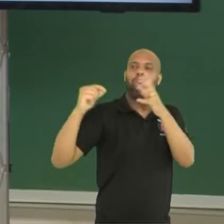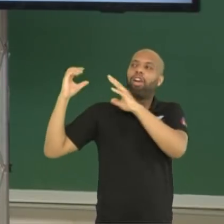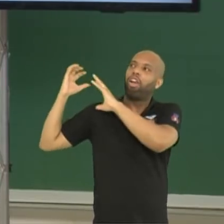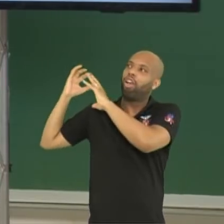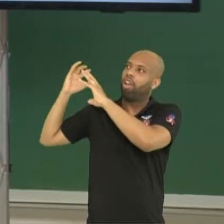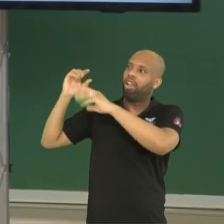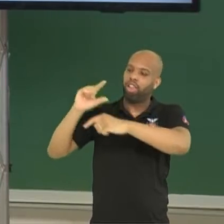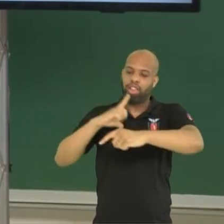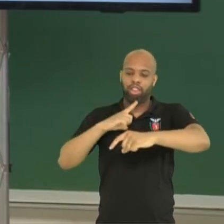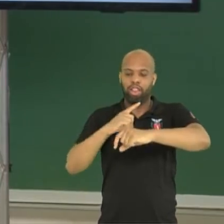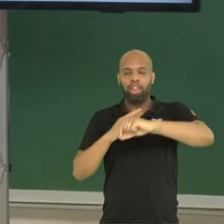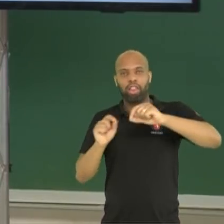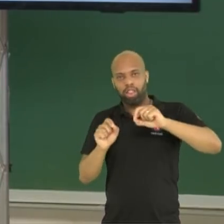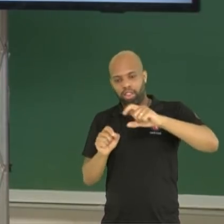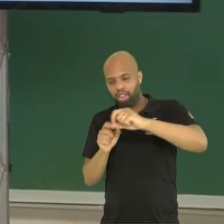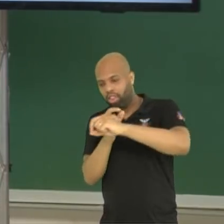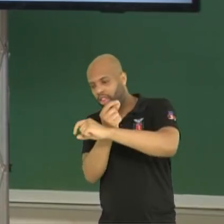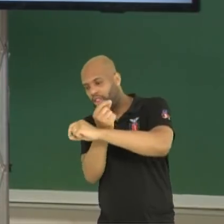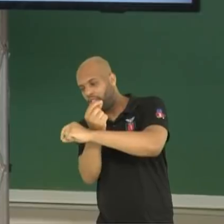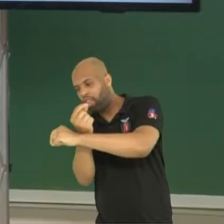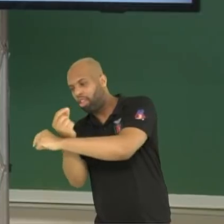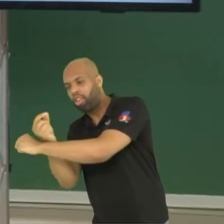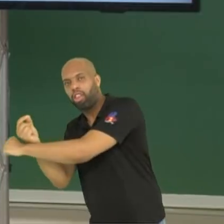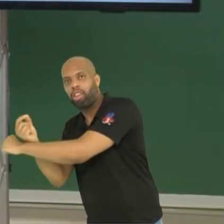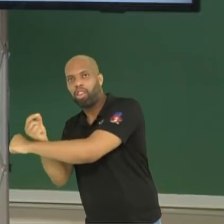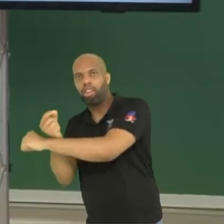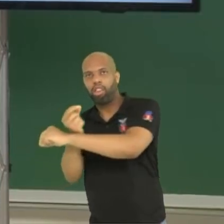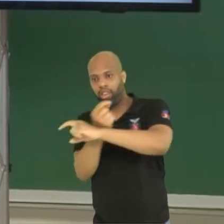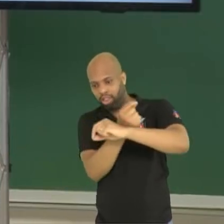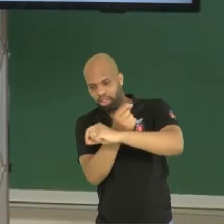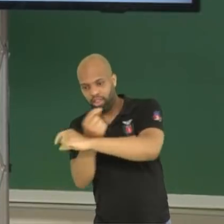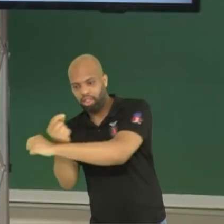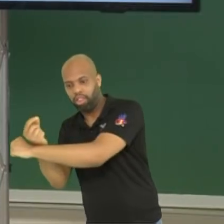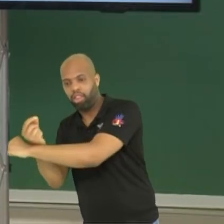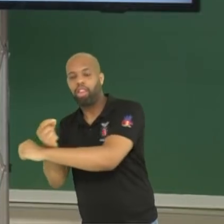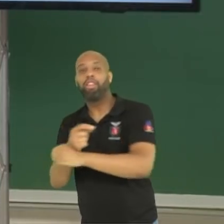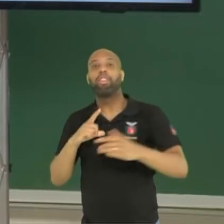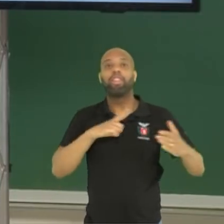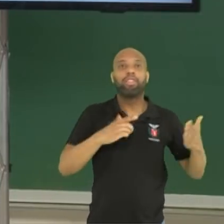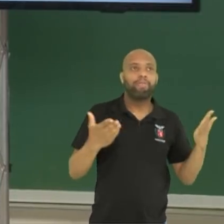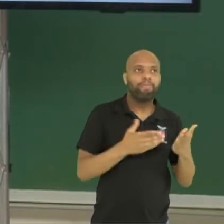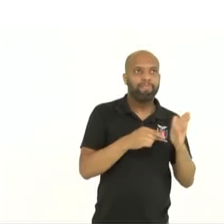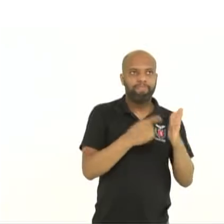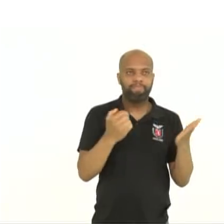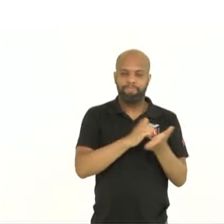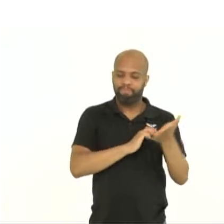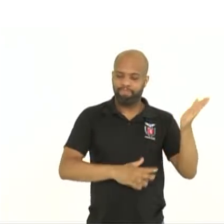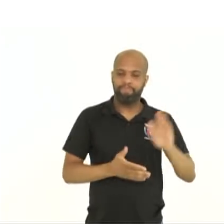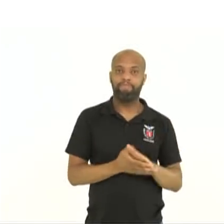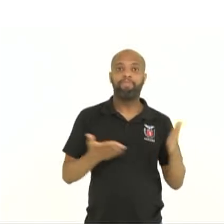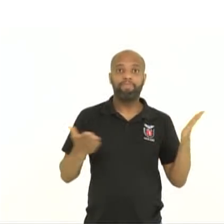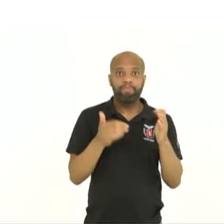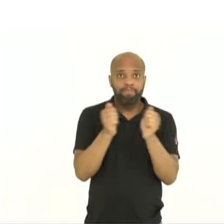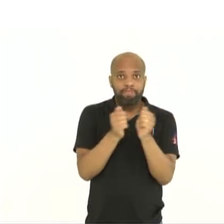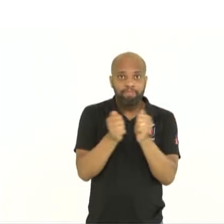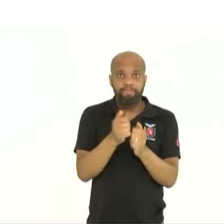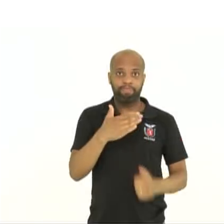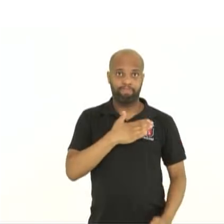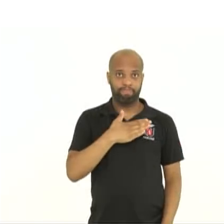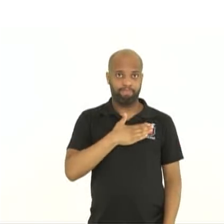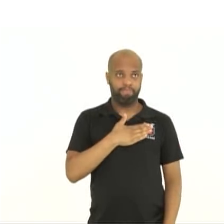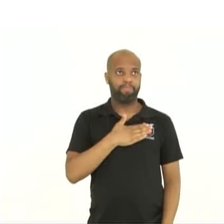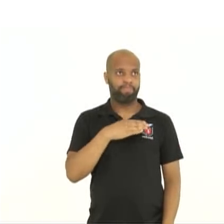alimentar. Muito interessante, né? Vamos então à nossa primeira atividade. Vamos lá. Então acompanhe aqui o trecho,